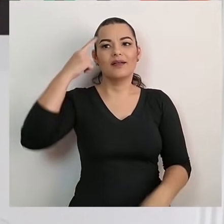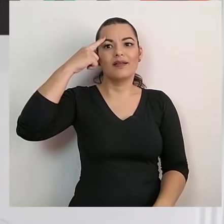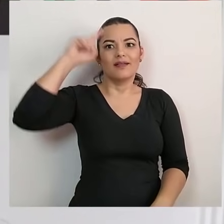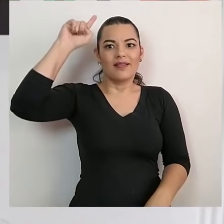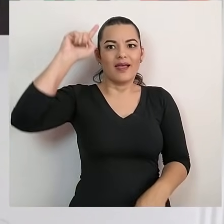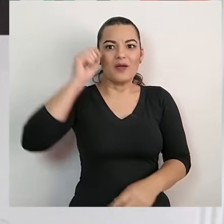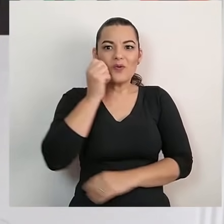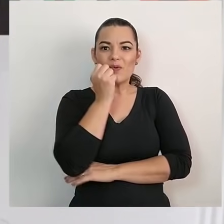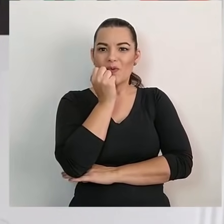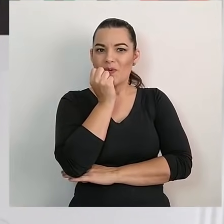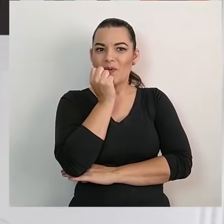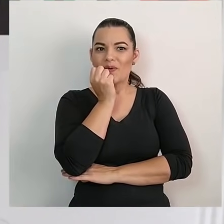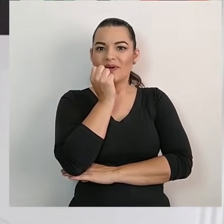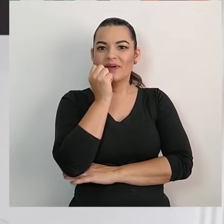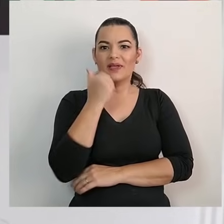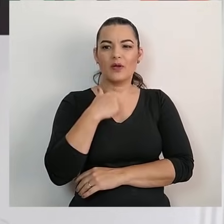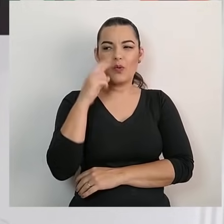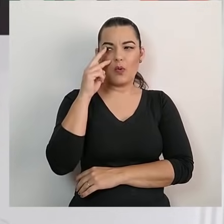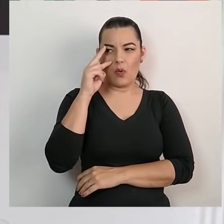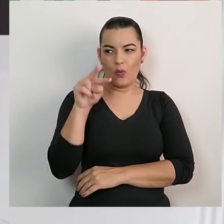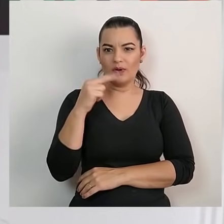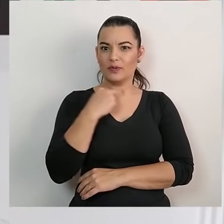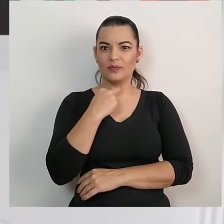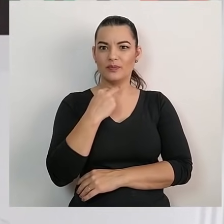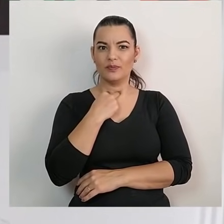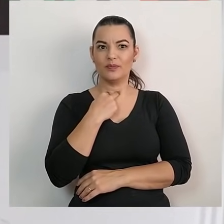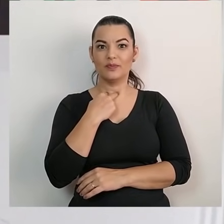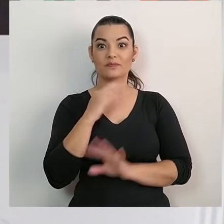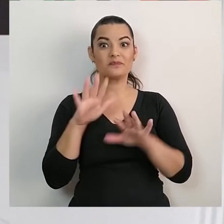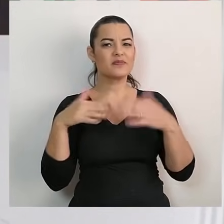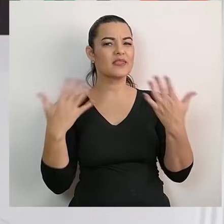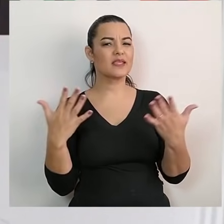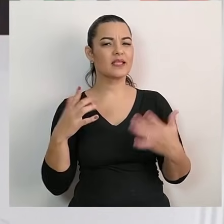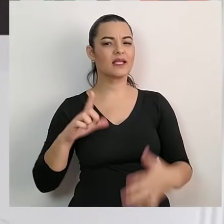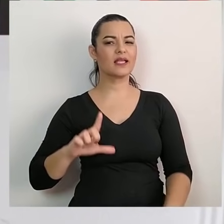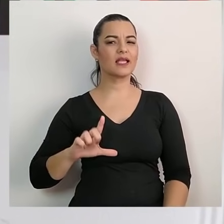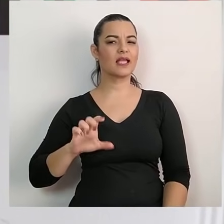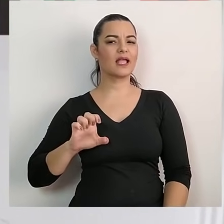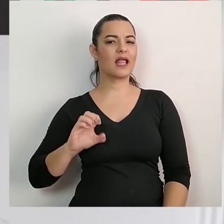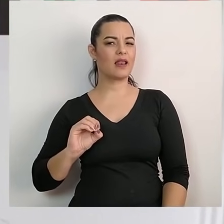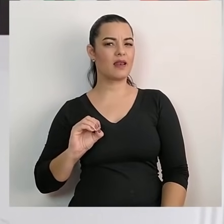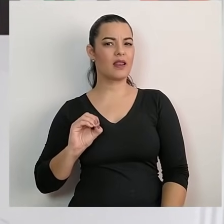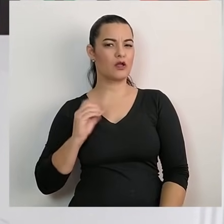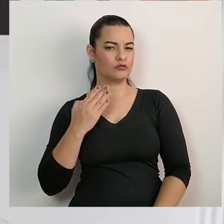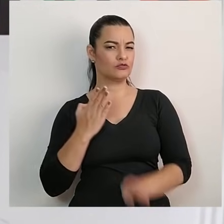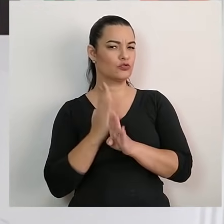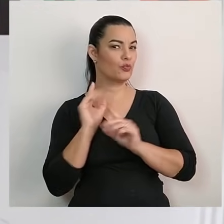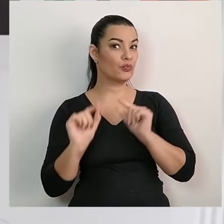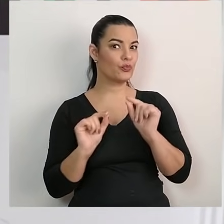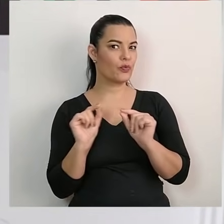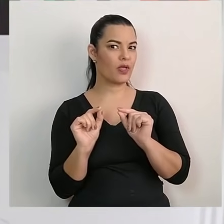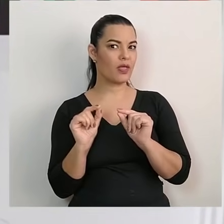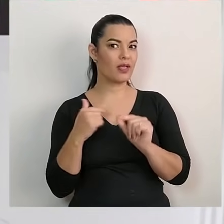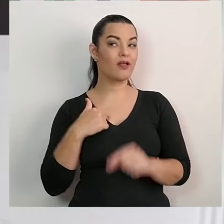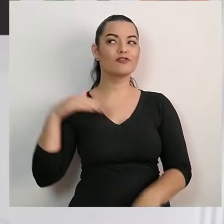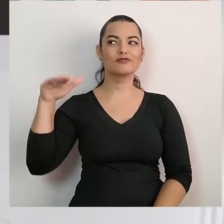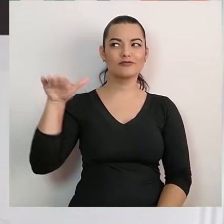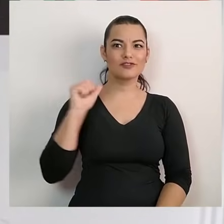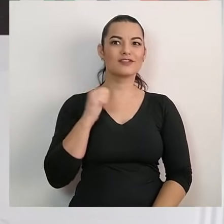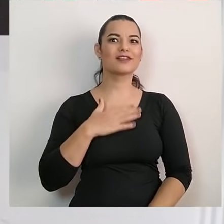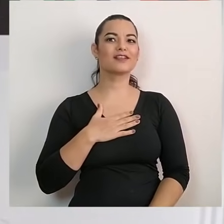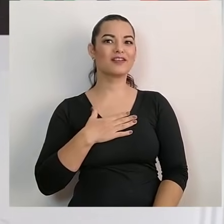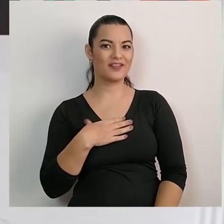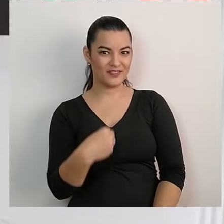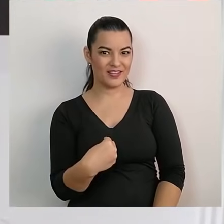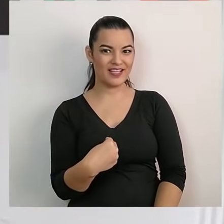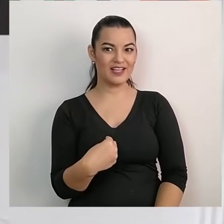ideia aqui, eu não podia ficar olhando, né? Será que o Léo vai conseguir descobrir o que que é? Eu vou chamar ele para